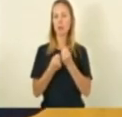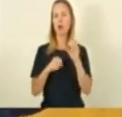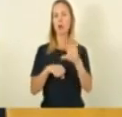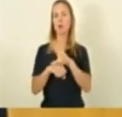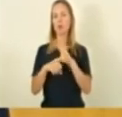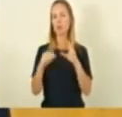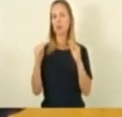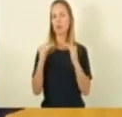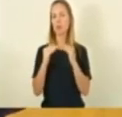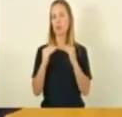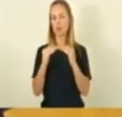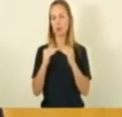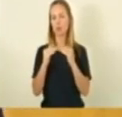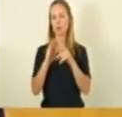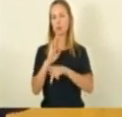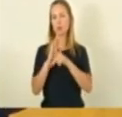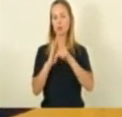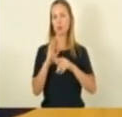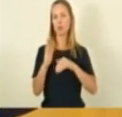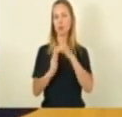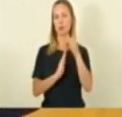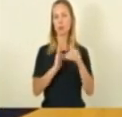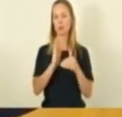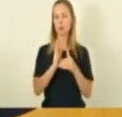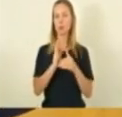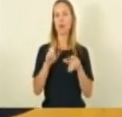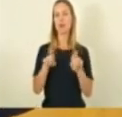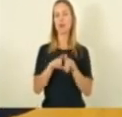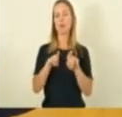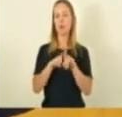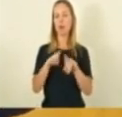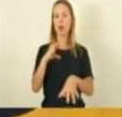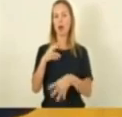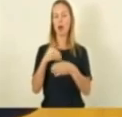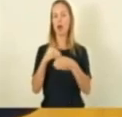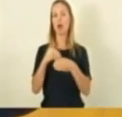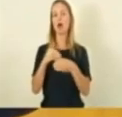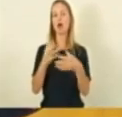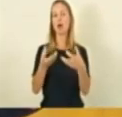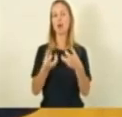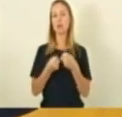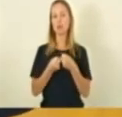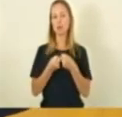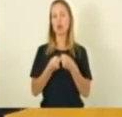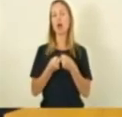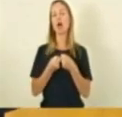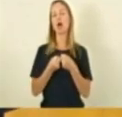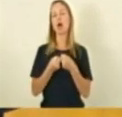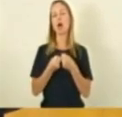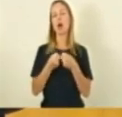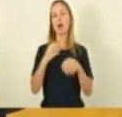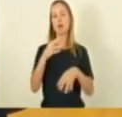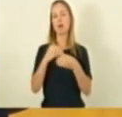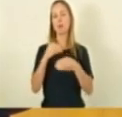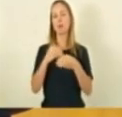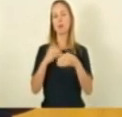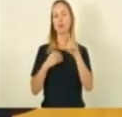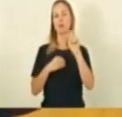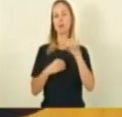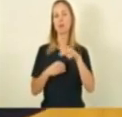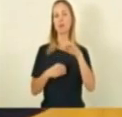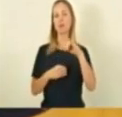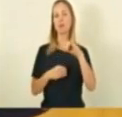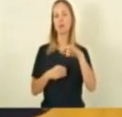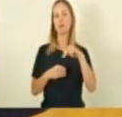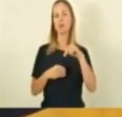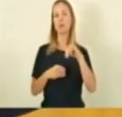todo o projeto. E eu acolhi também a emenda do deputado Fabrício Gandini. Então, estou acolhendo a emenda da Procuradoria